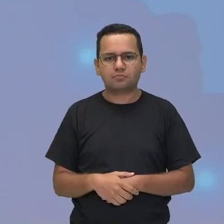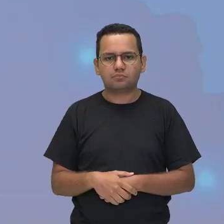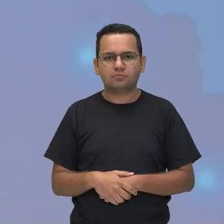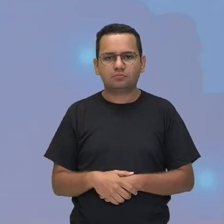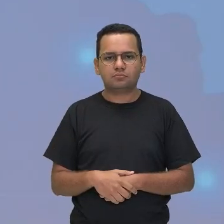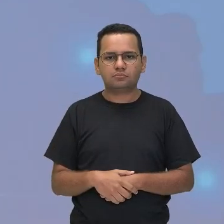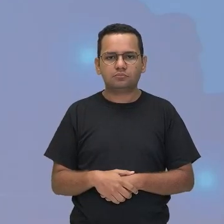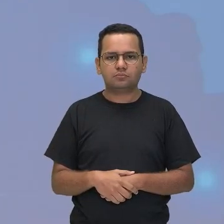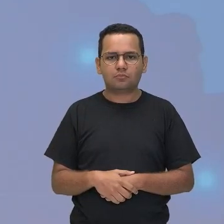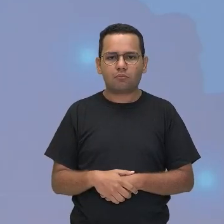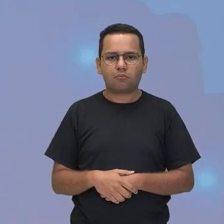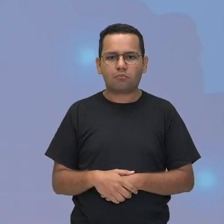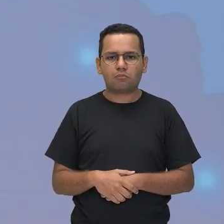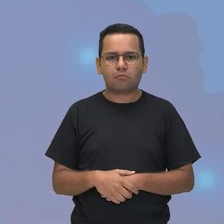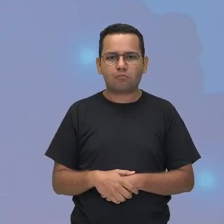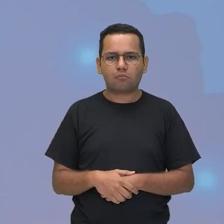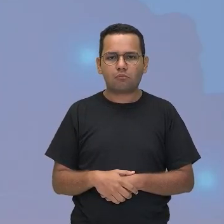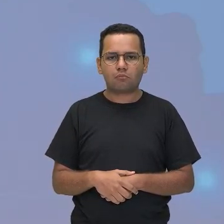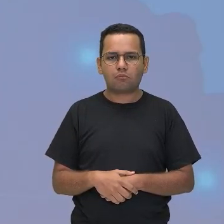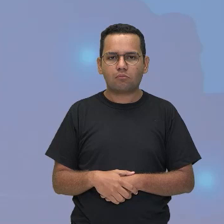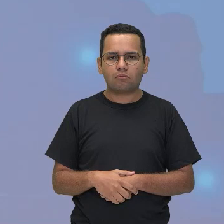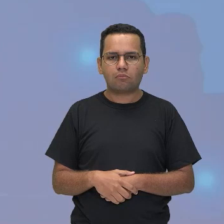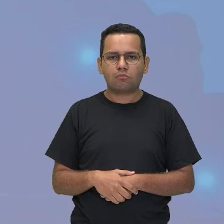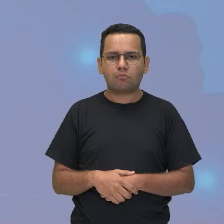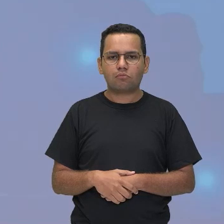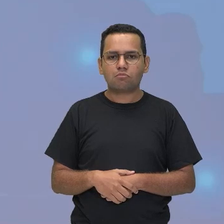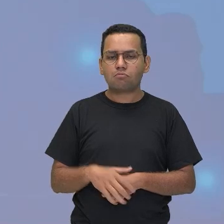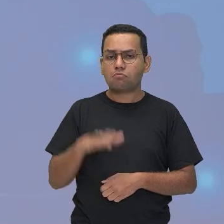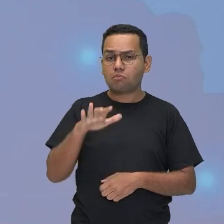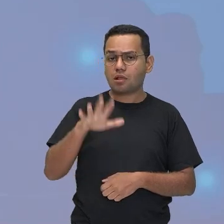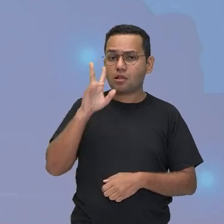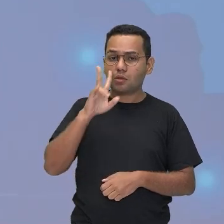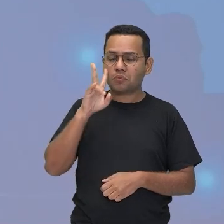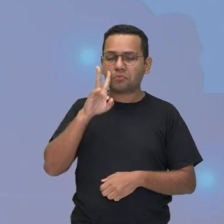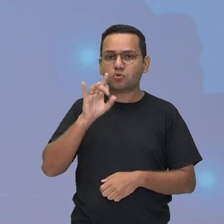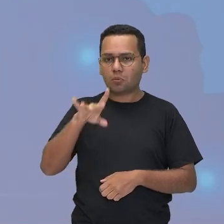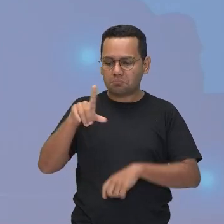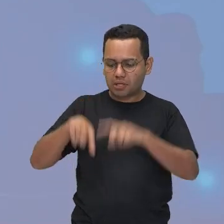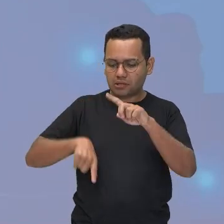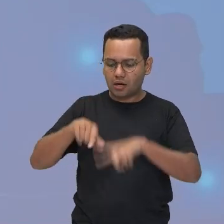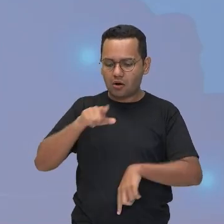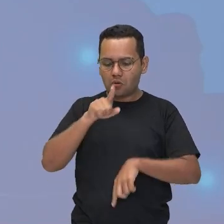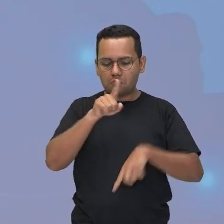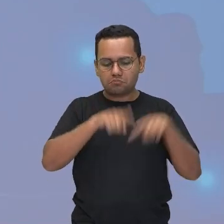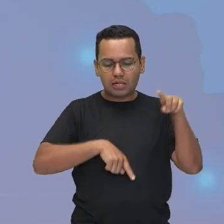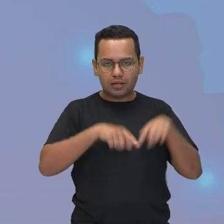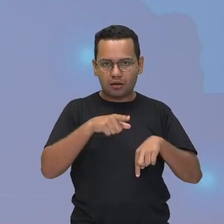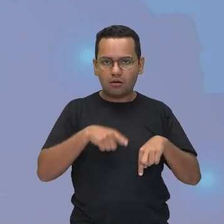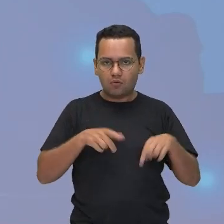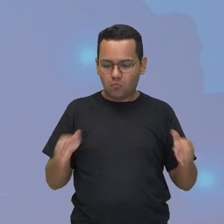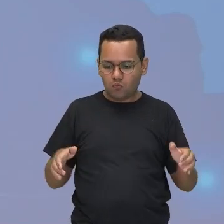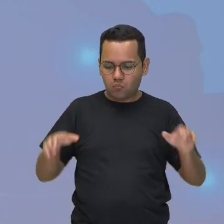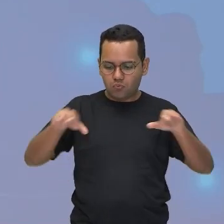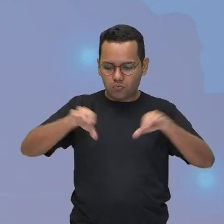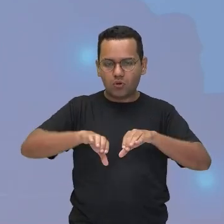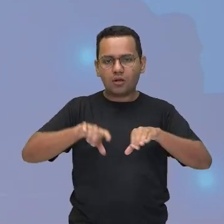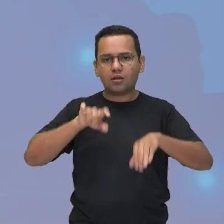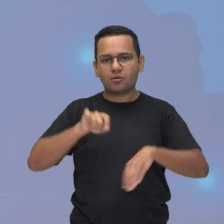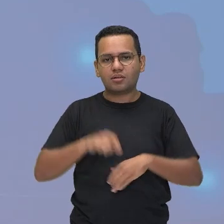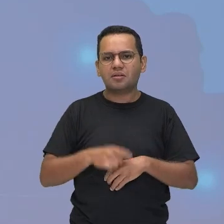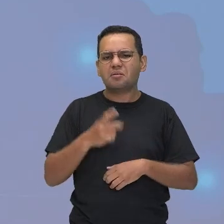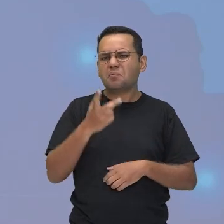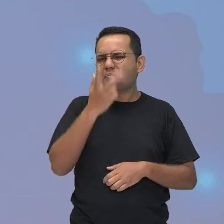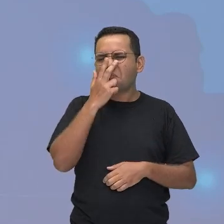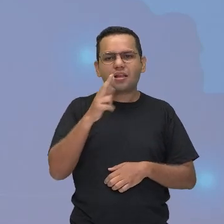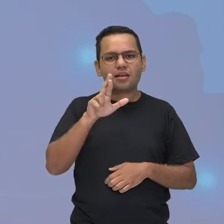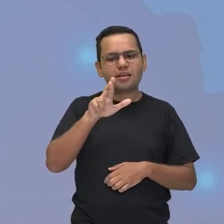Lembrando que aqui, né, nada mais é do que água e terra, ou seja, né, o nosso conhecido rio Solimões,